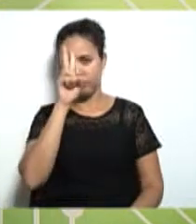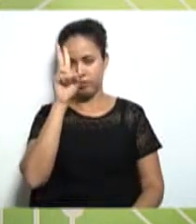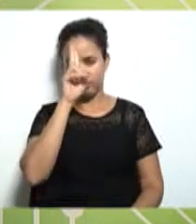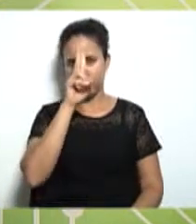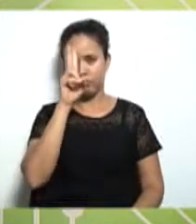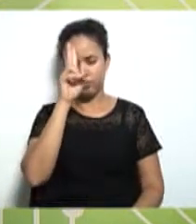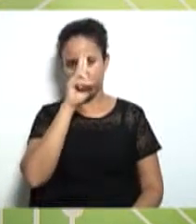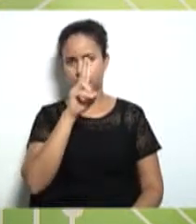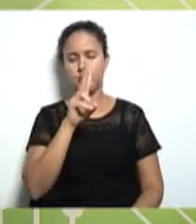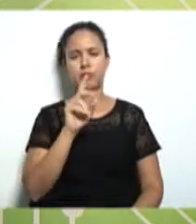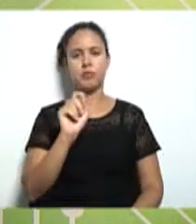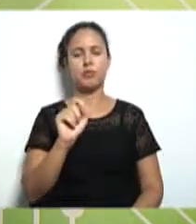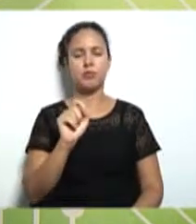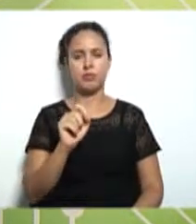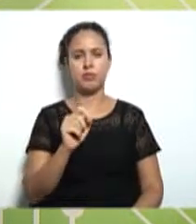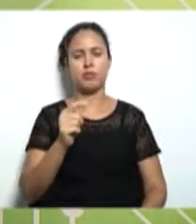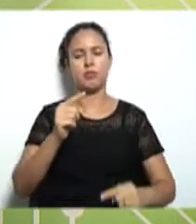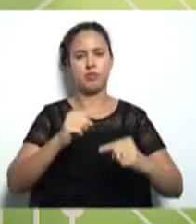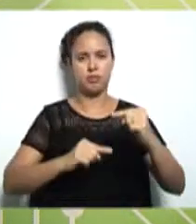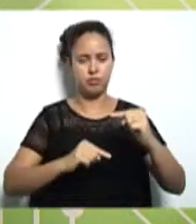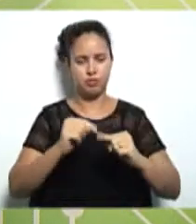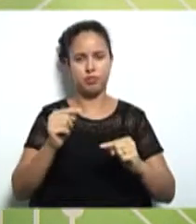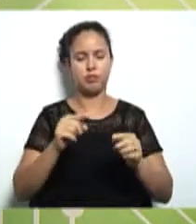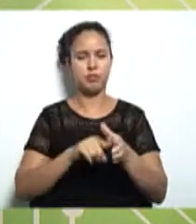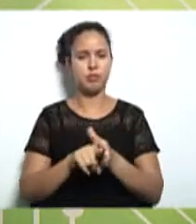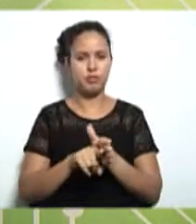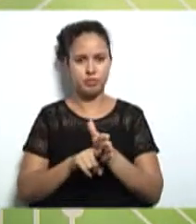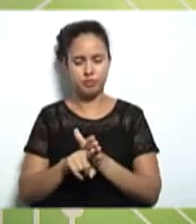instrumentos de pesquisa, tá? Então, a gente viu que a pesquisa